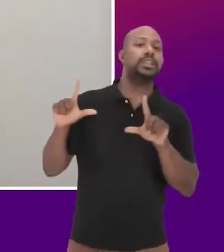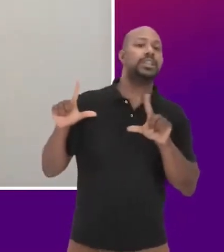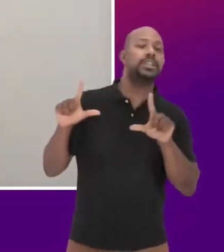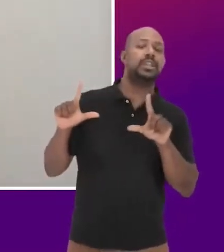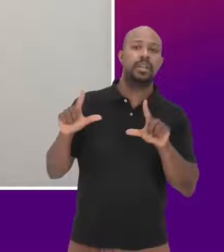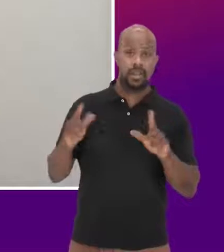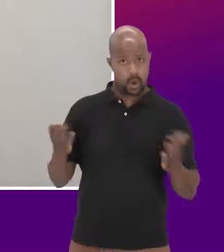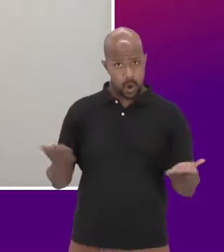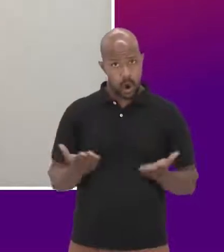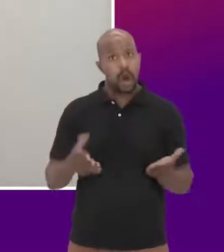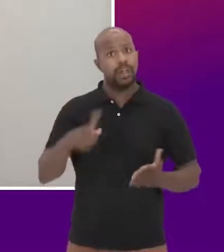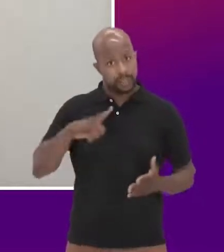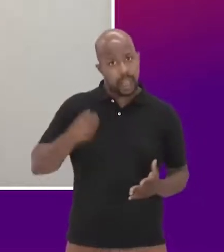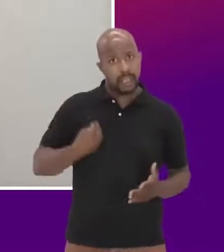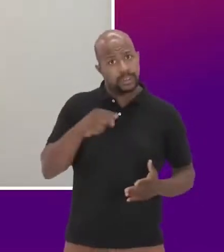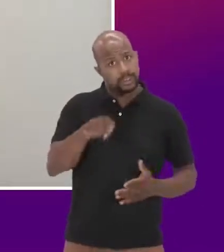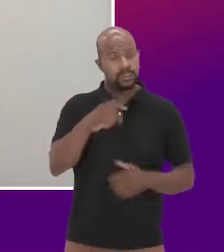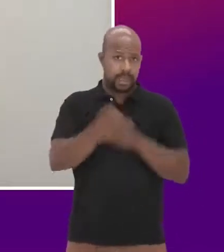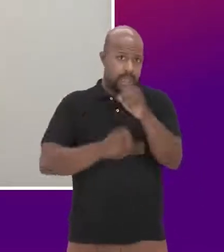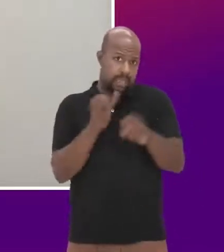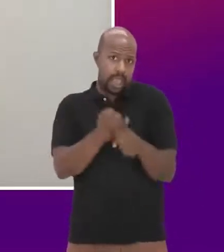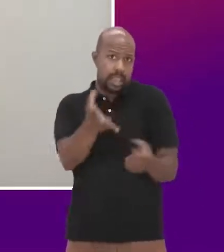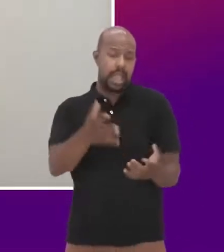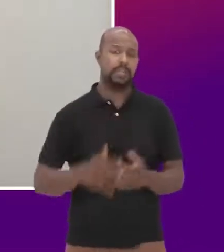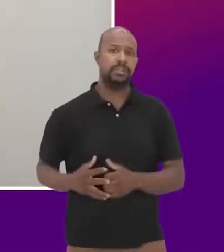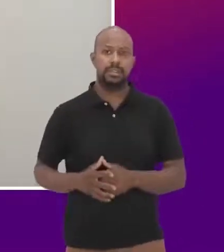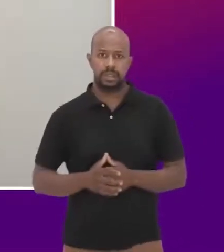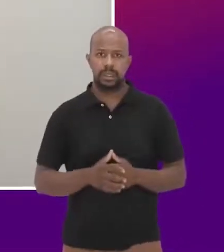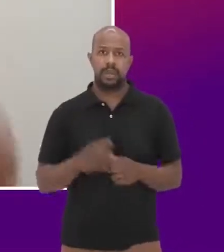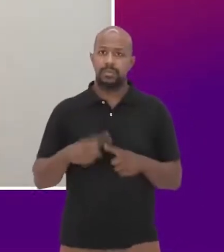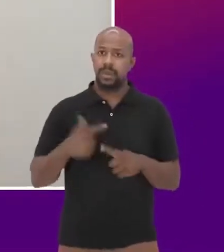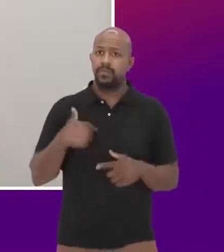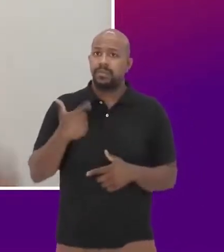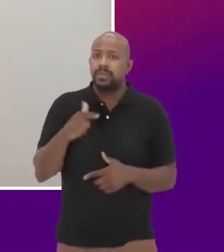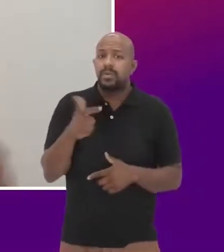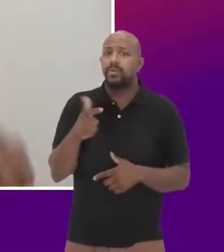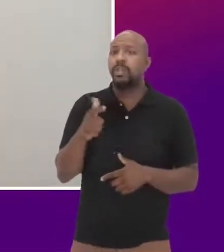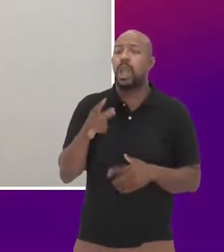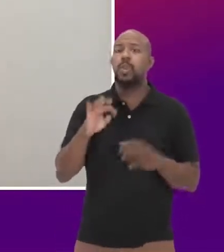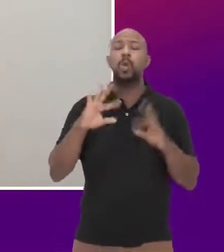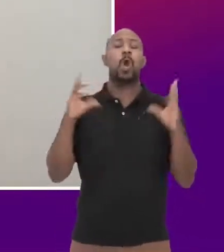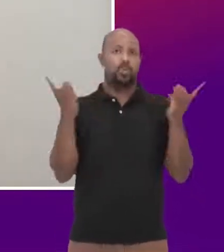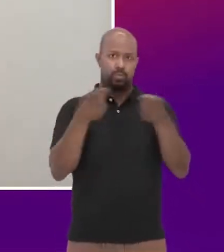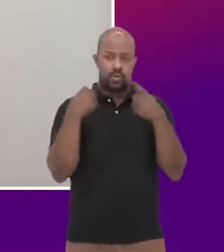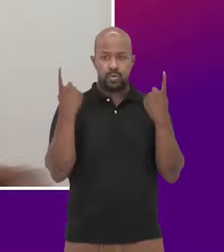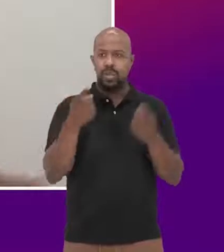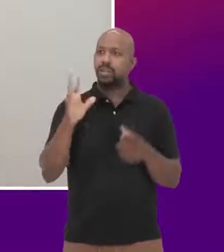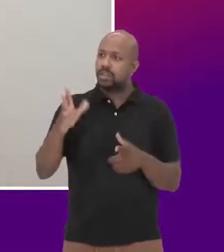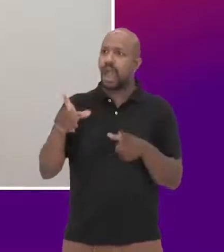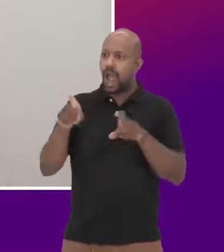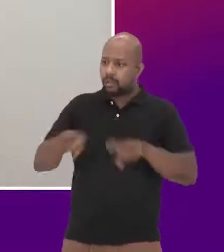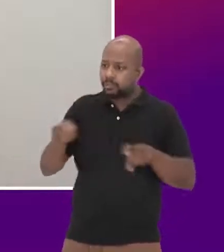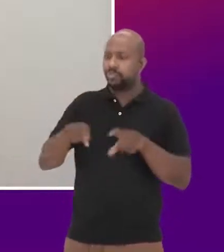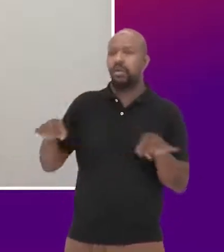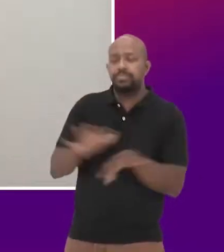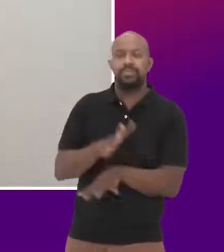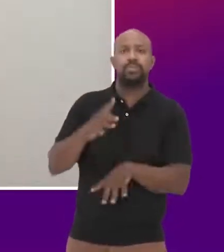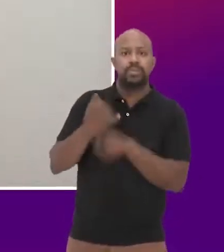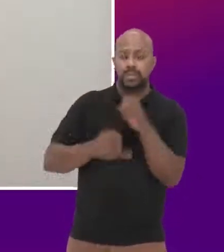E isso hoje existe com a internet, porque você não tem todo mundo ainda computarizado.